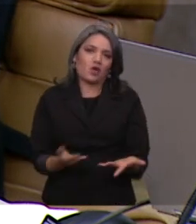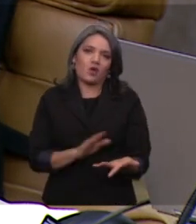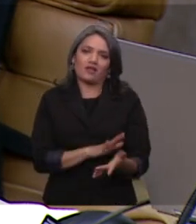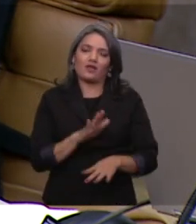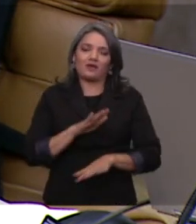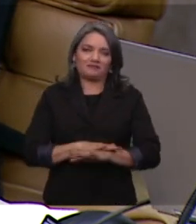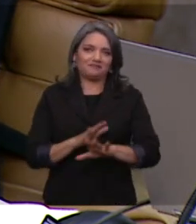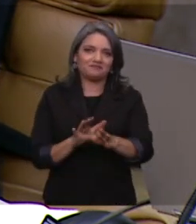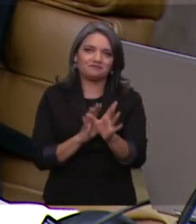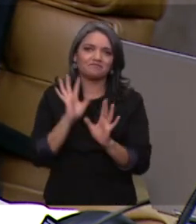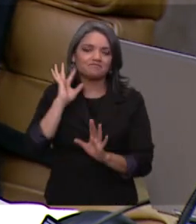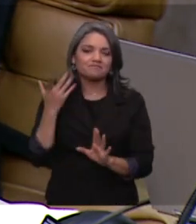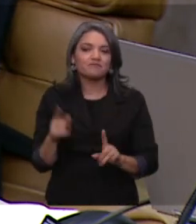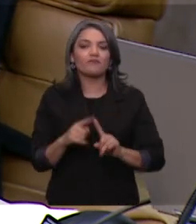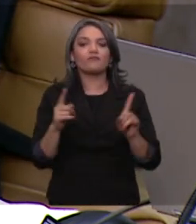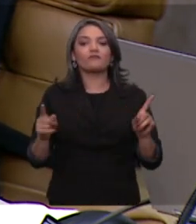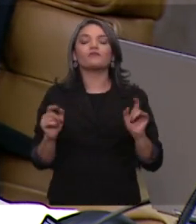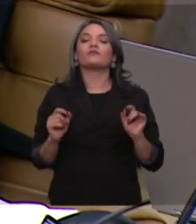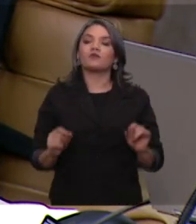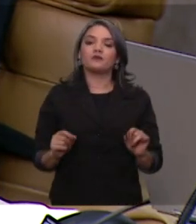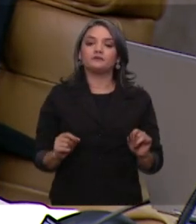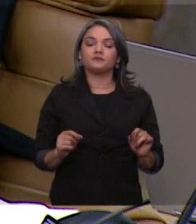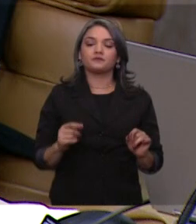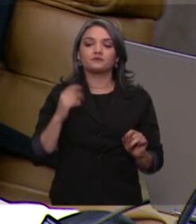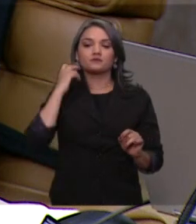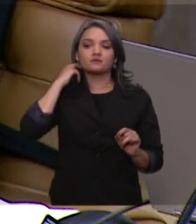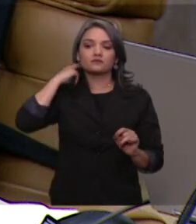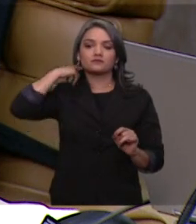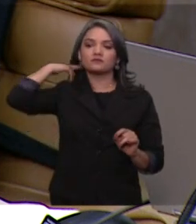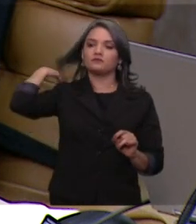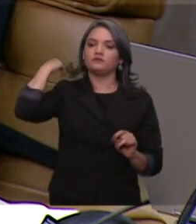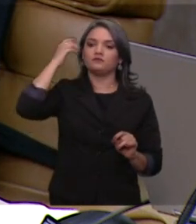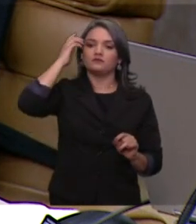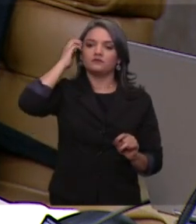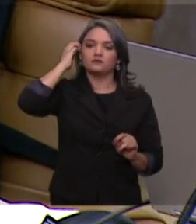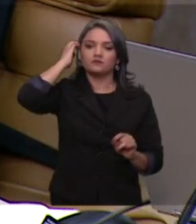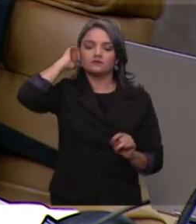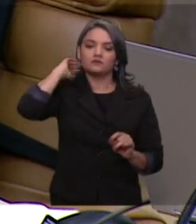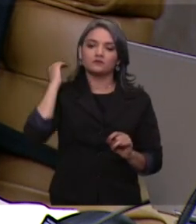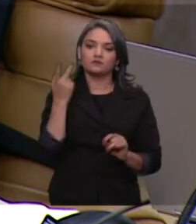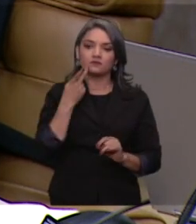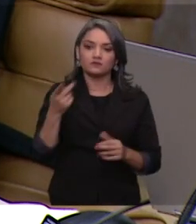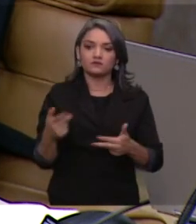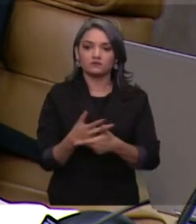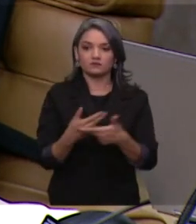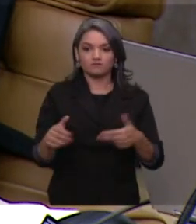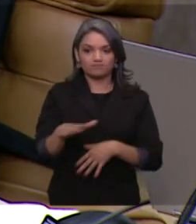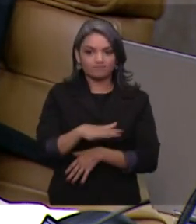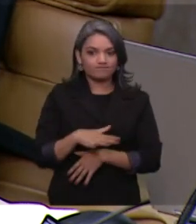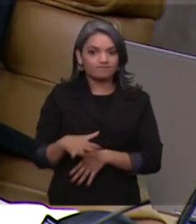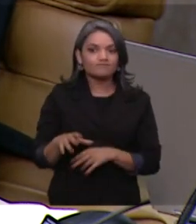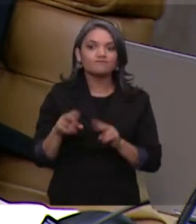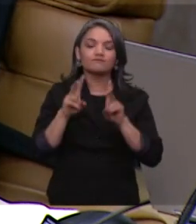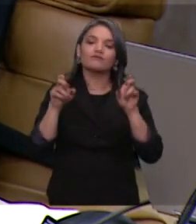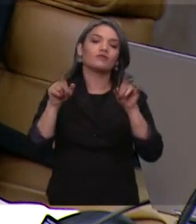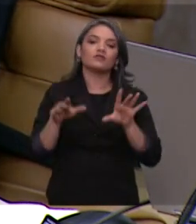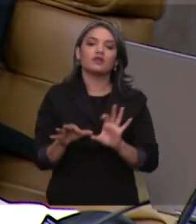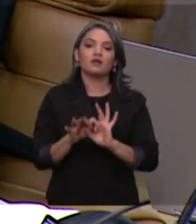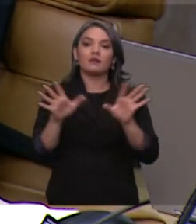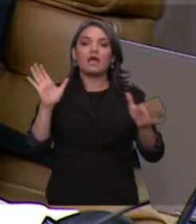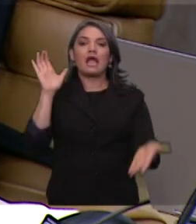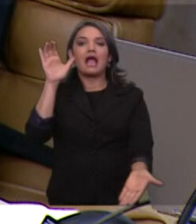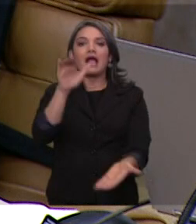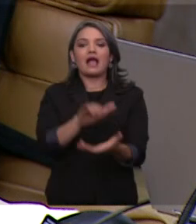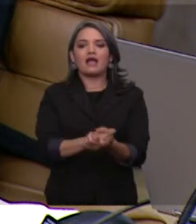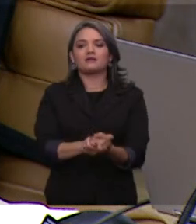de liberdades. O ministro Fachin disse super bem, como vem dizendo todos, casar é um ato